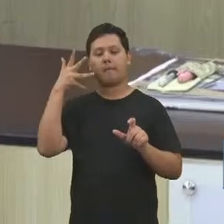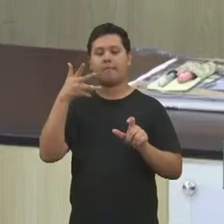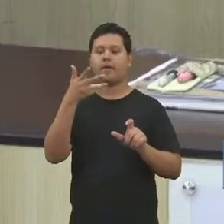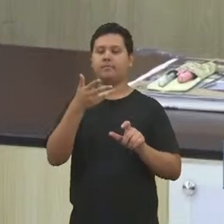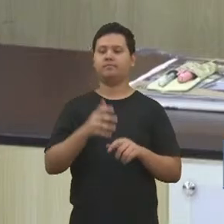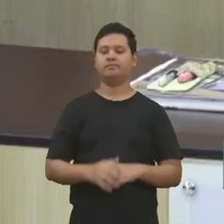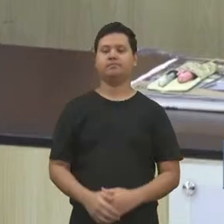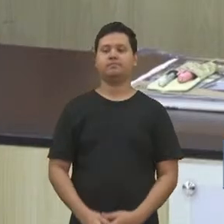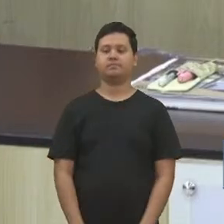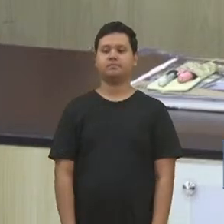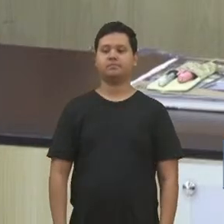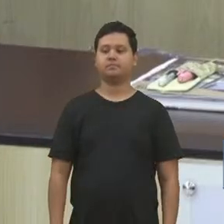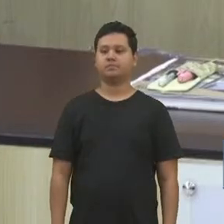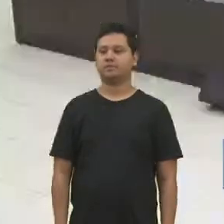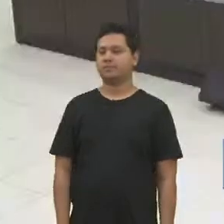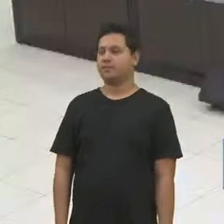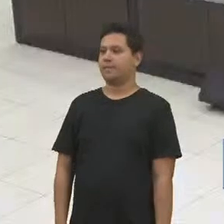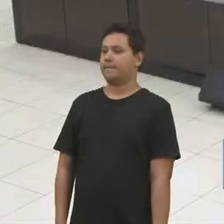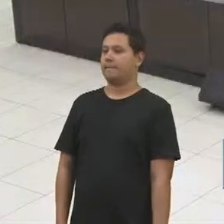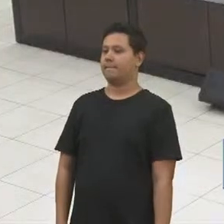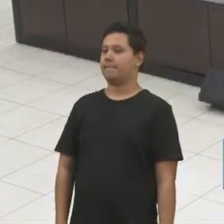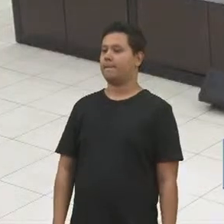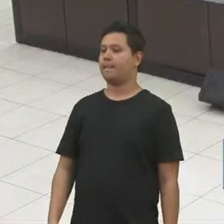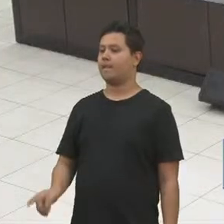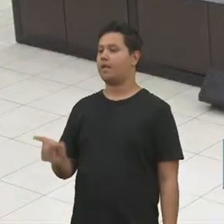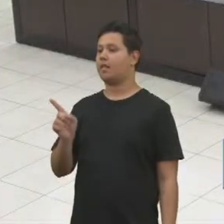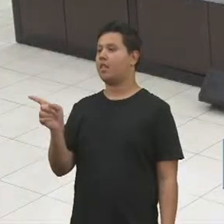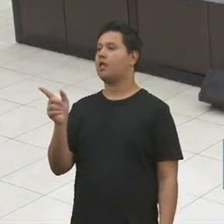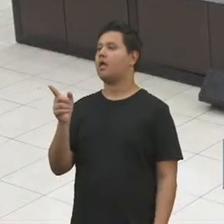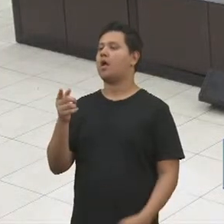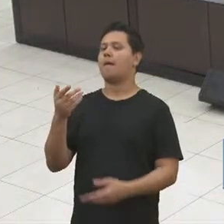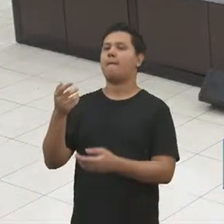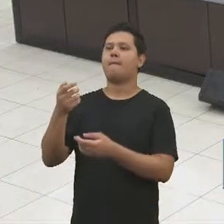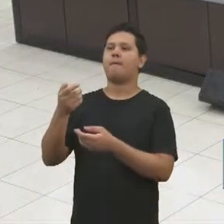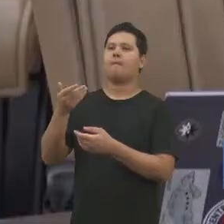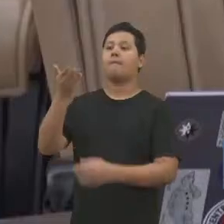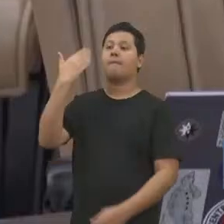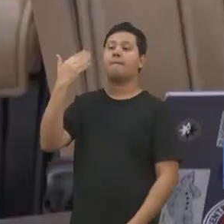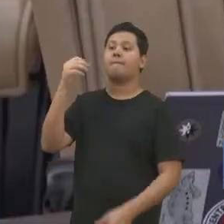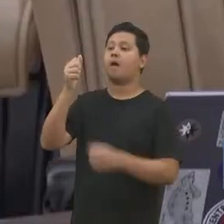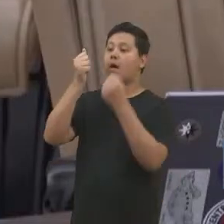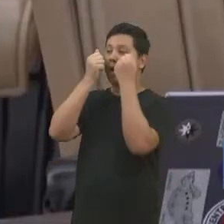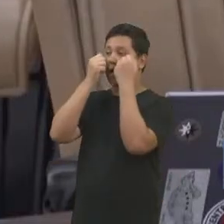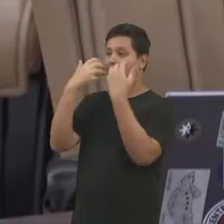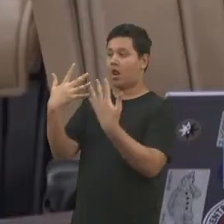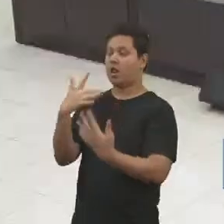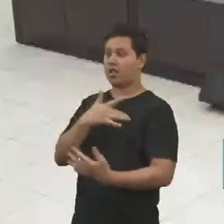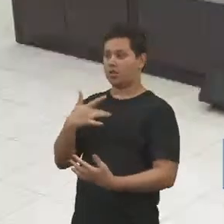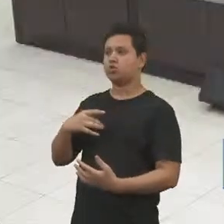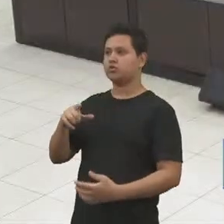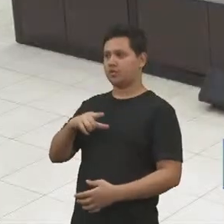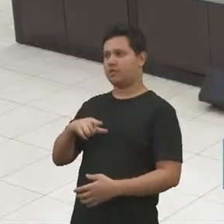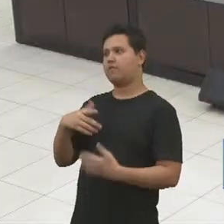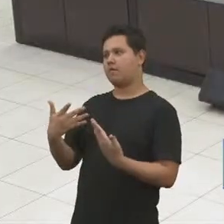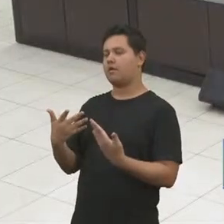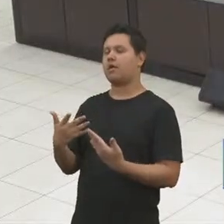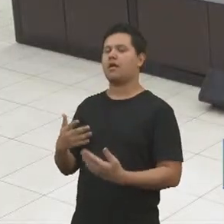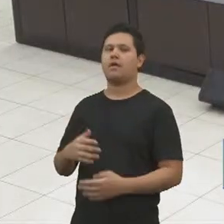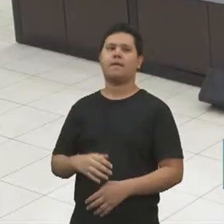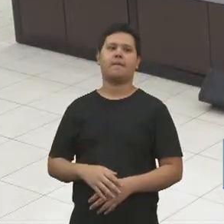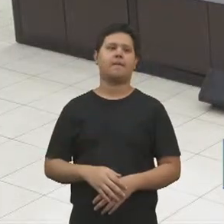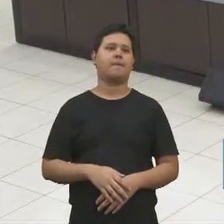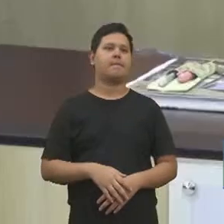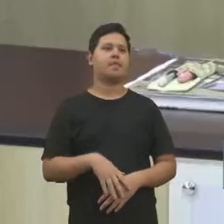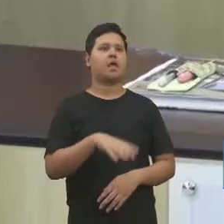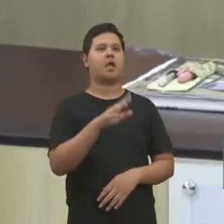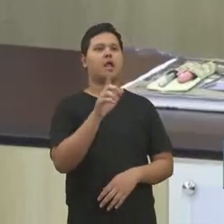representando a população. Na audiência da saúde, a gente teve o tempo livre. Oi? Na audiência da saúde, a gente teve o tempo livre para fazer os questionamentos. Não é conduzido pela casa, é